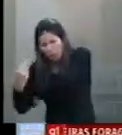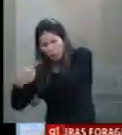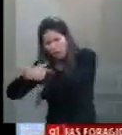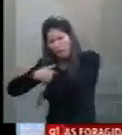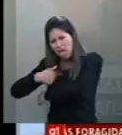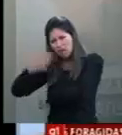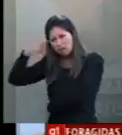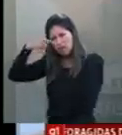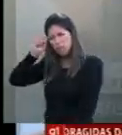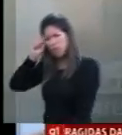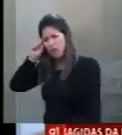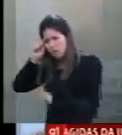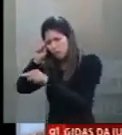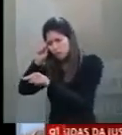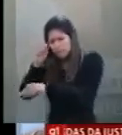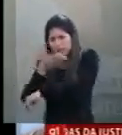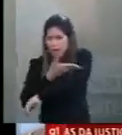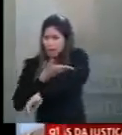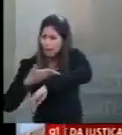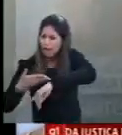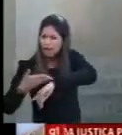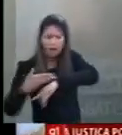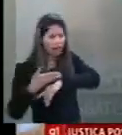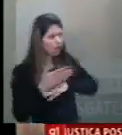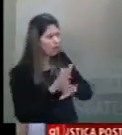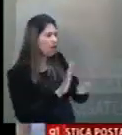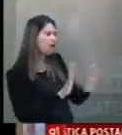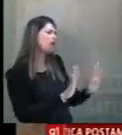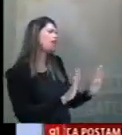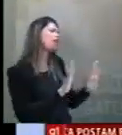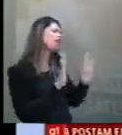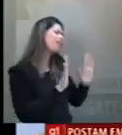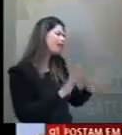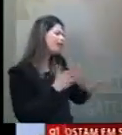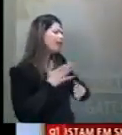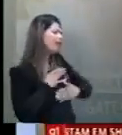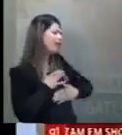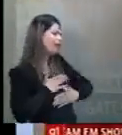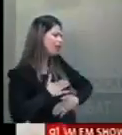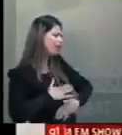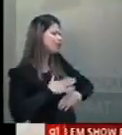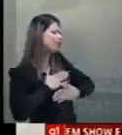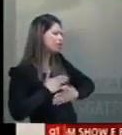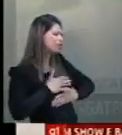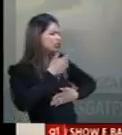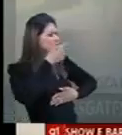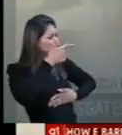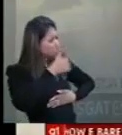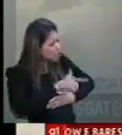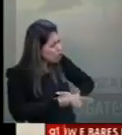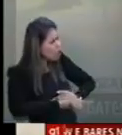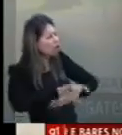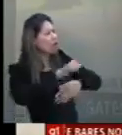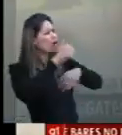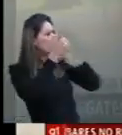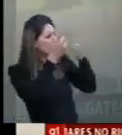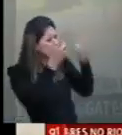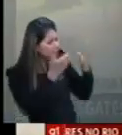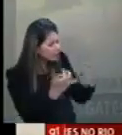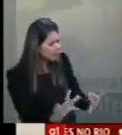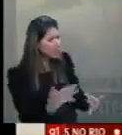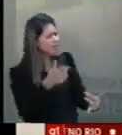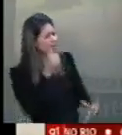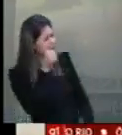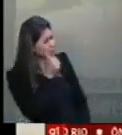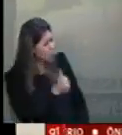preta, você é branca. Aí eu: dona Madalena, e aí fui de novo, mais uma vez conversando com ela, dizendo que eu era mulher, que